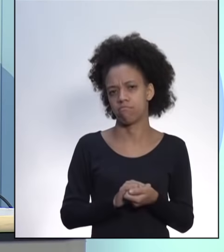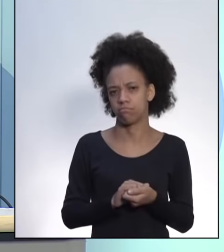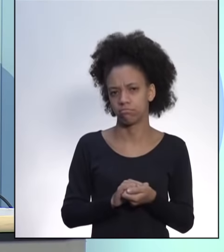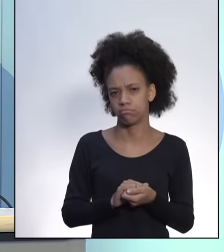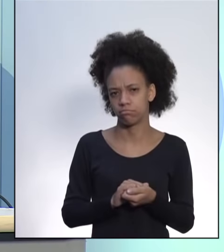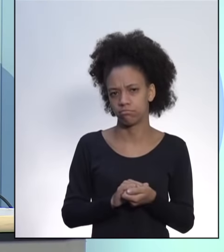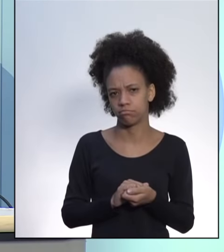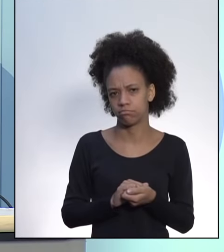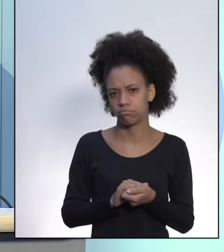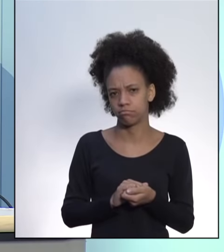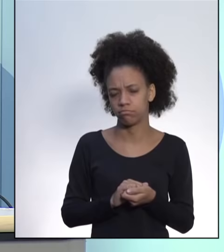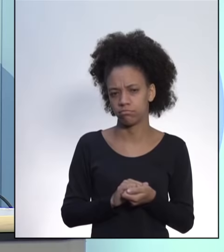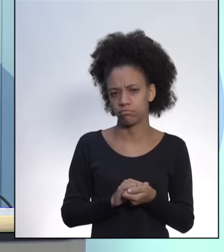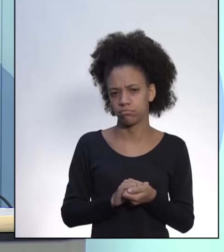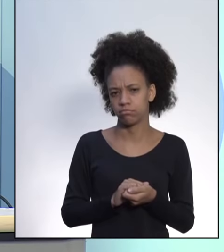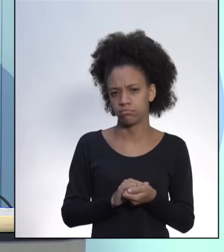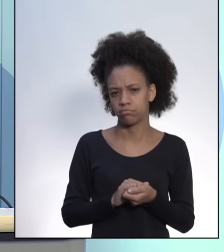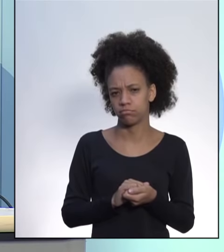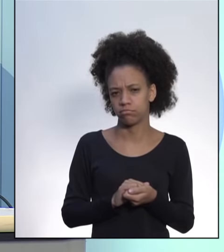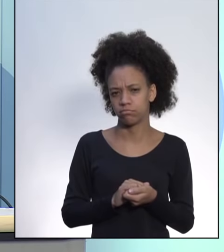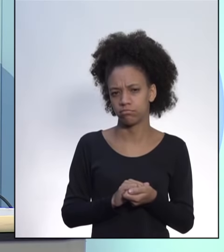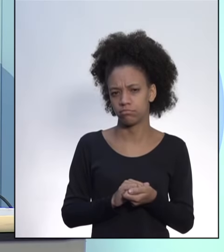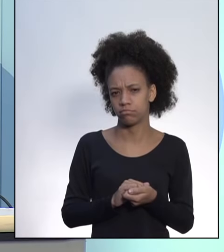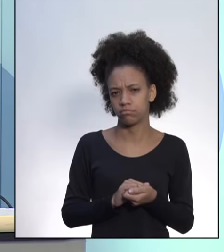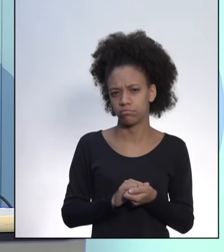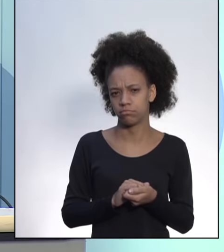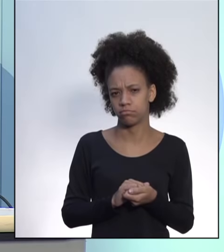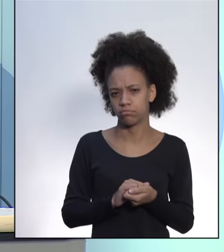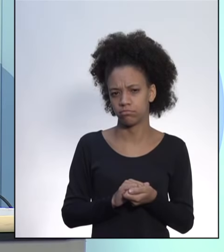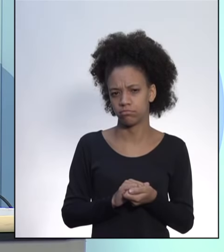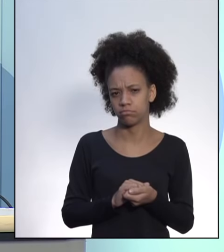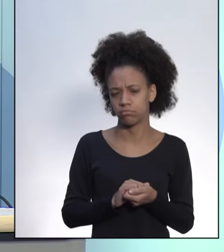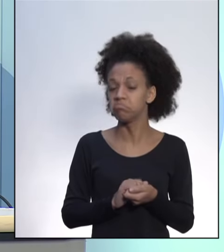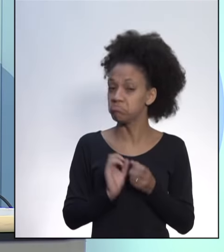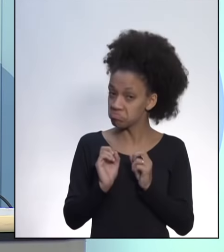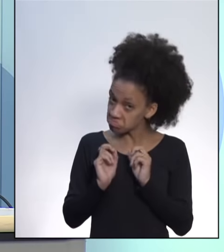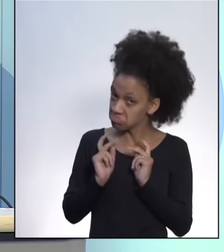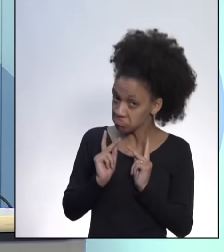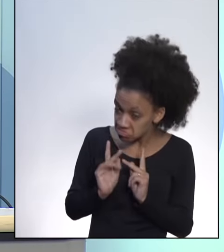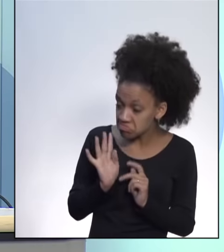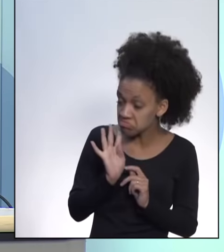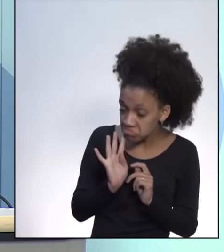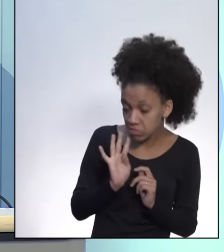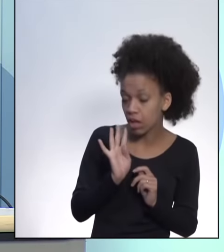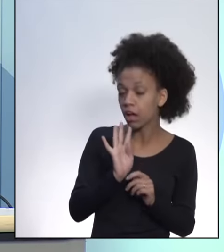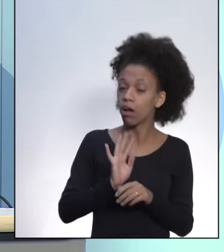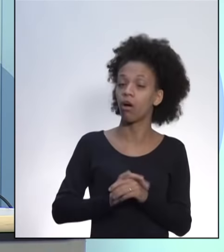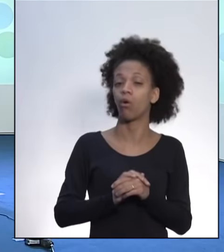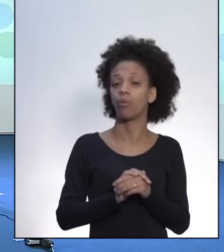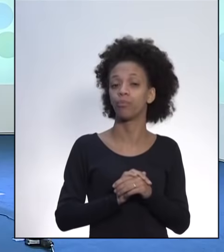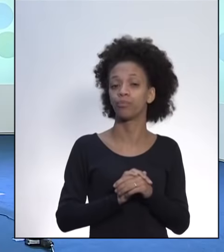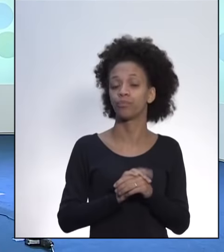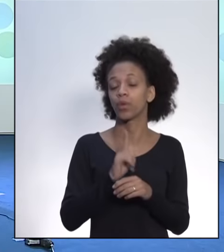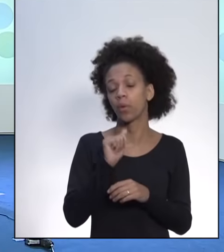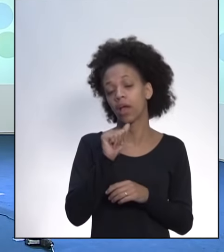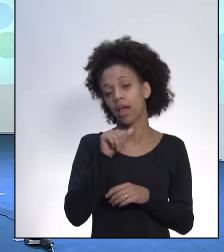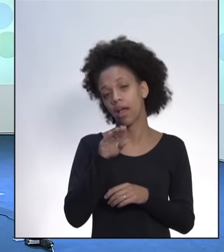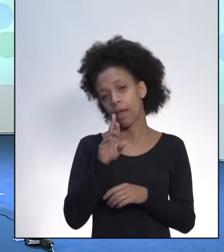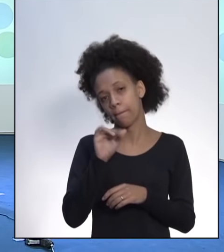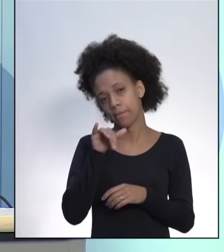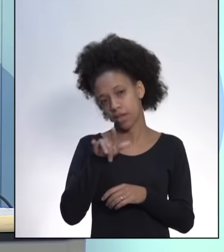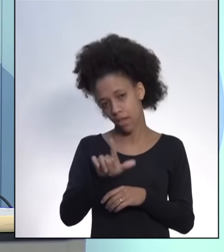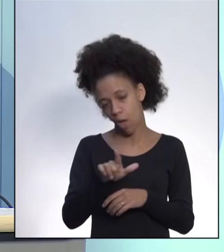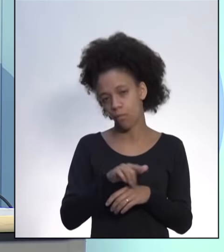é ruim um covarde naím muito bem o bem lembrado essa foi o gabriel